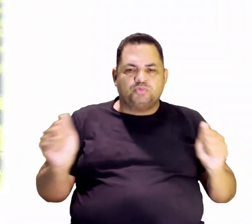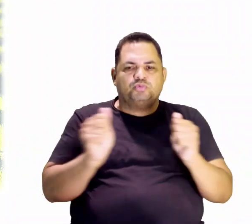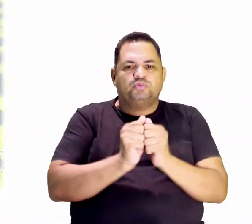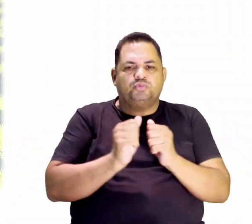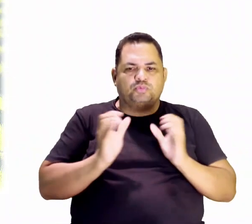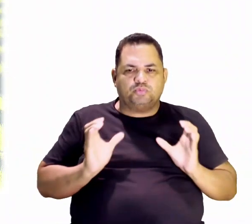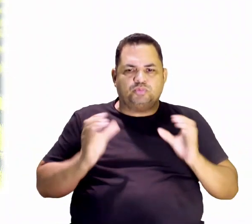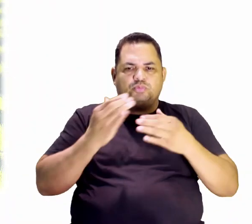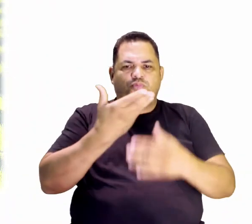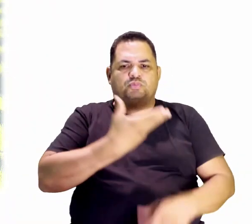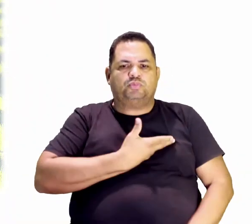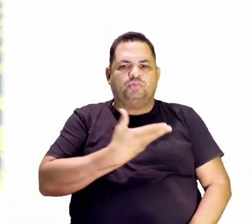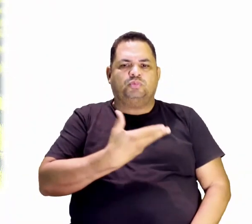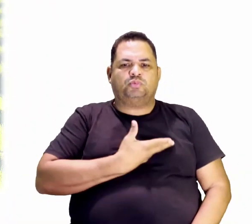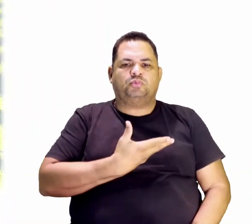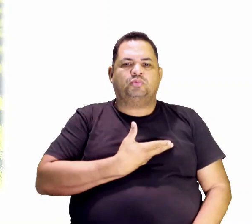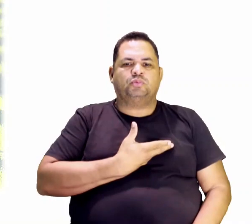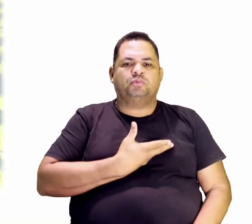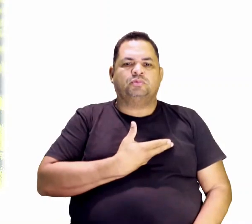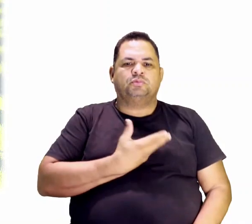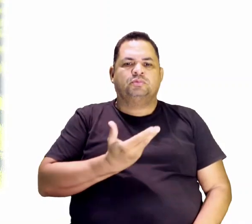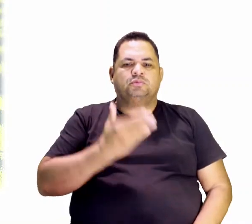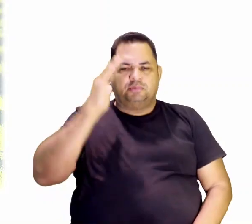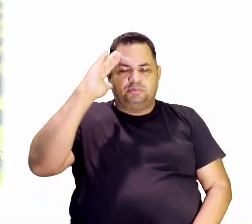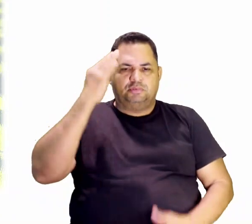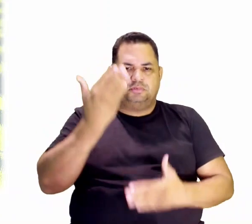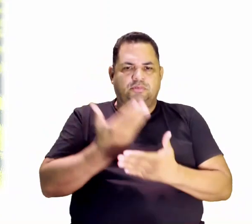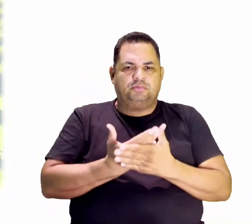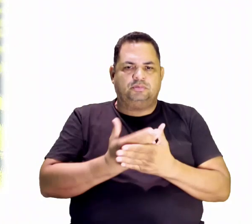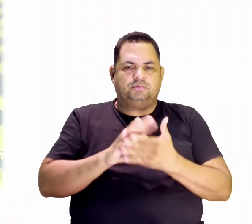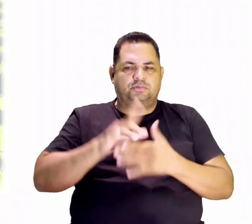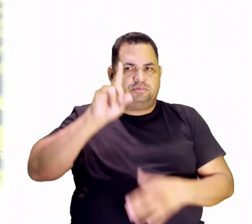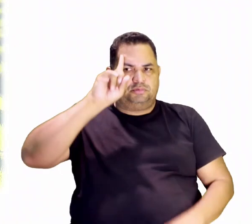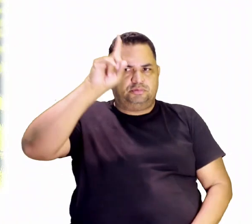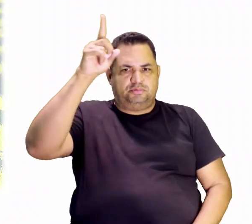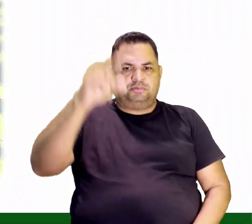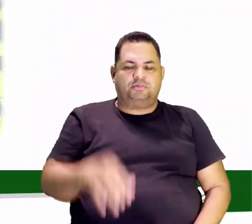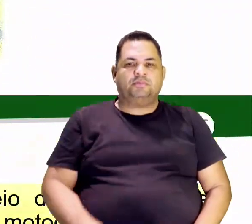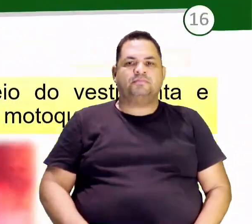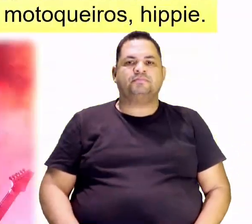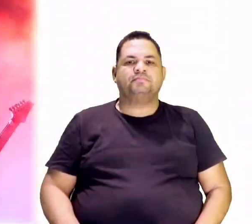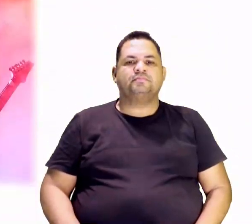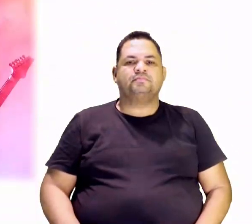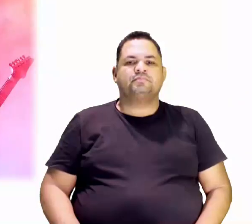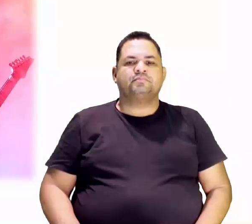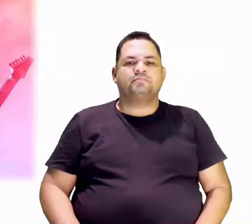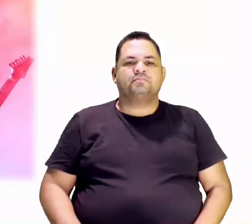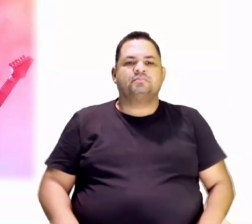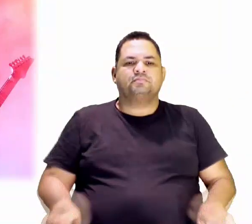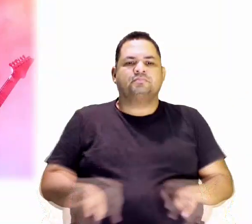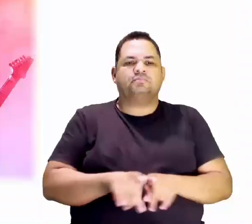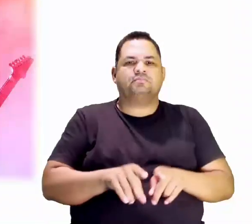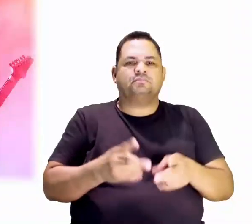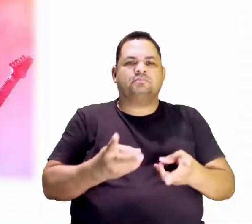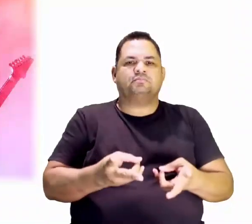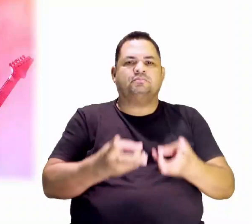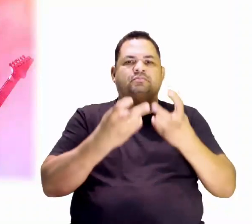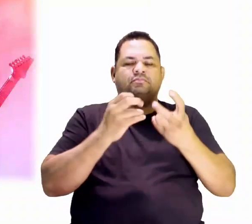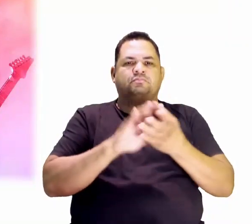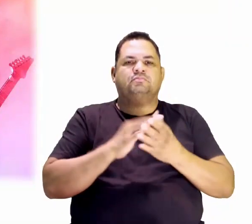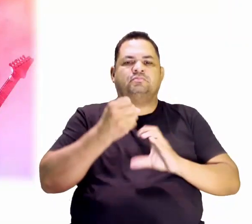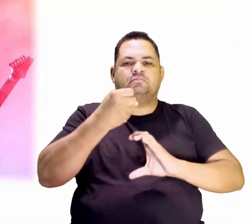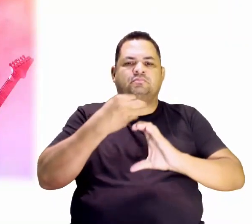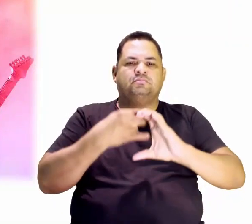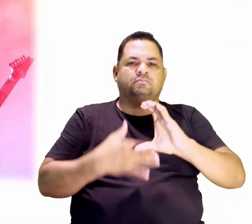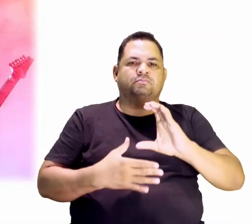com os amigos, né? Com aqueles que acreditam aí nos teus ideais. E aí a gente também percebe uma outra característica, que é o quê?